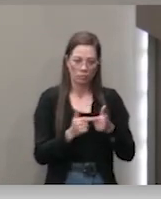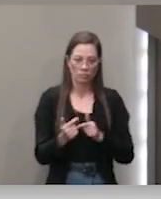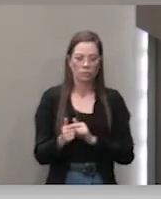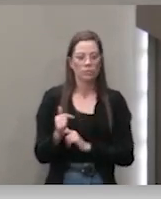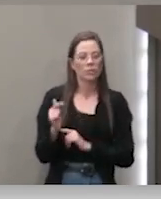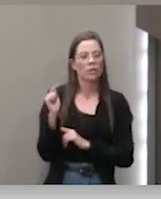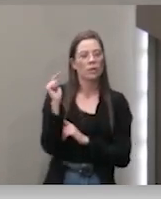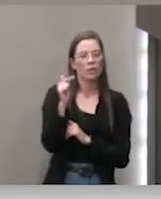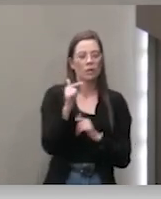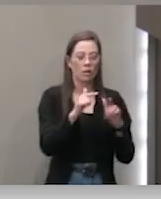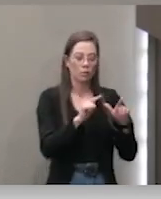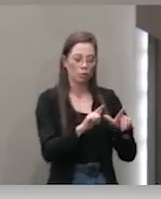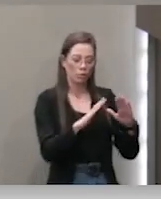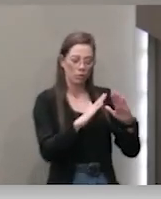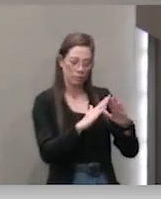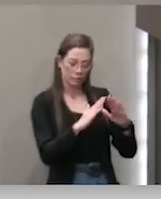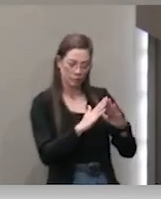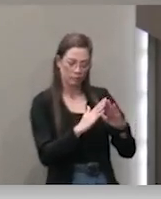vila.